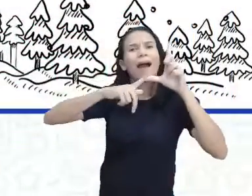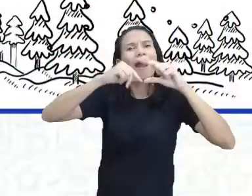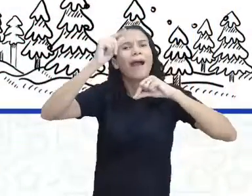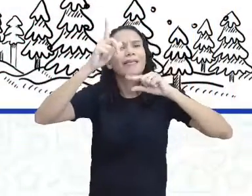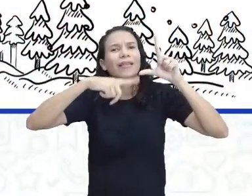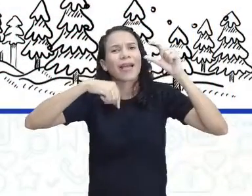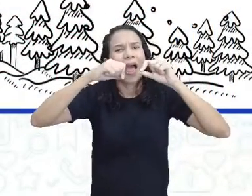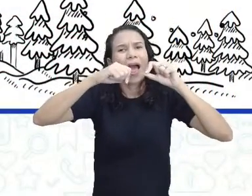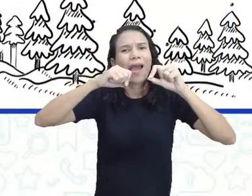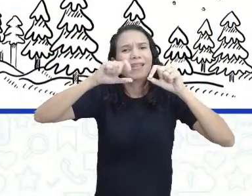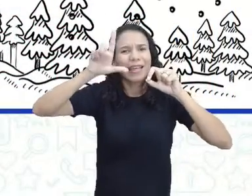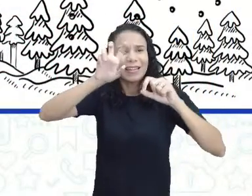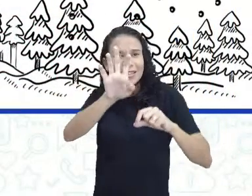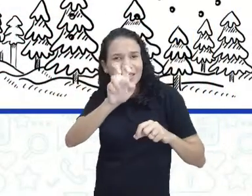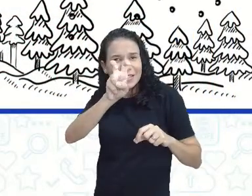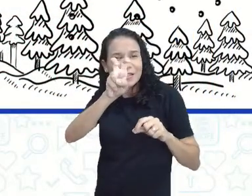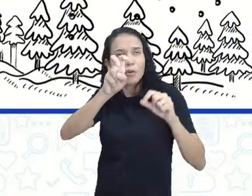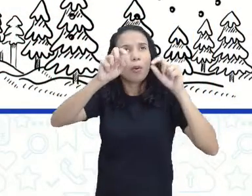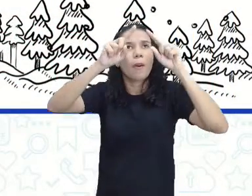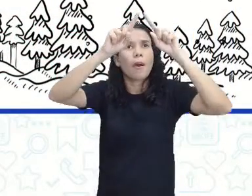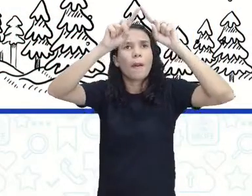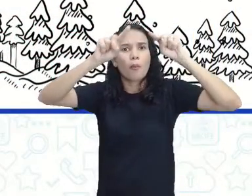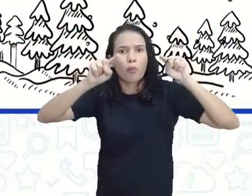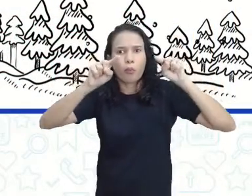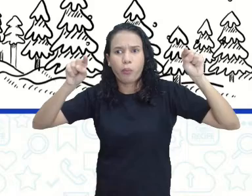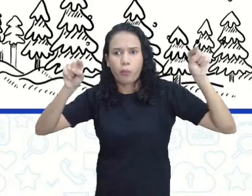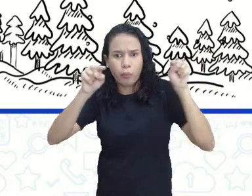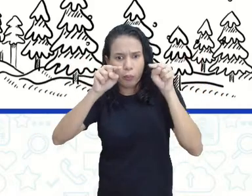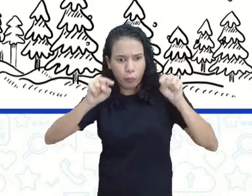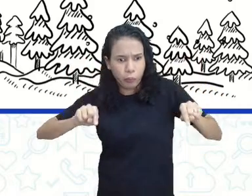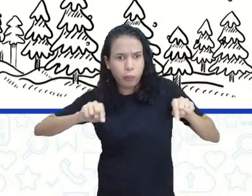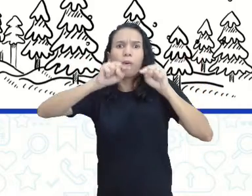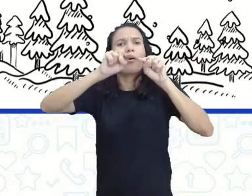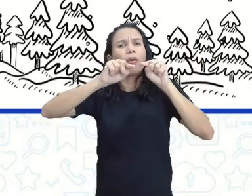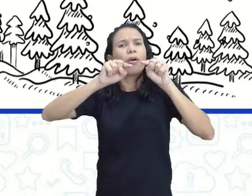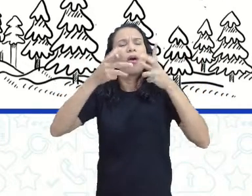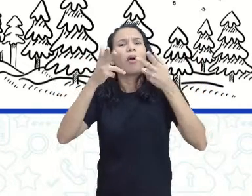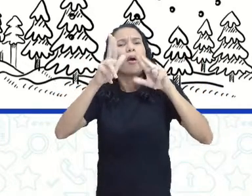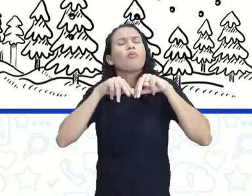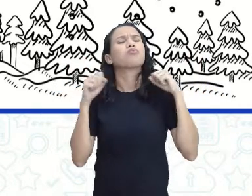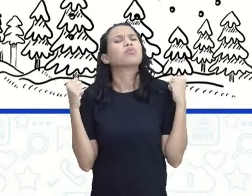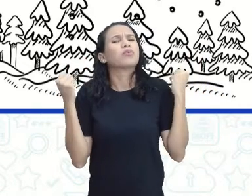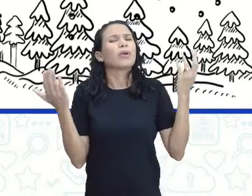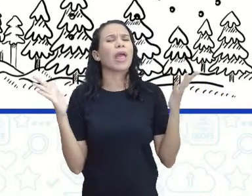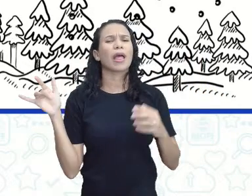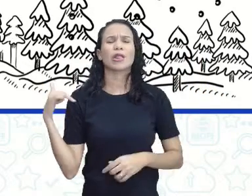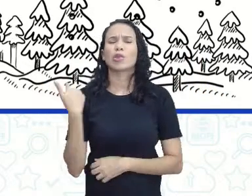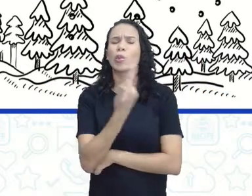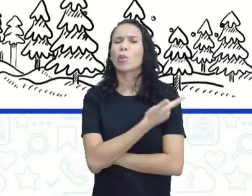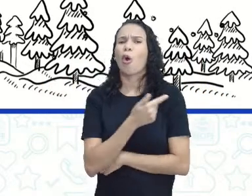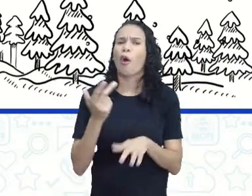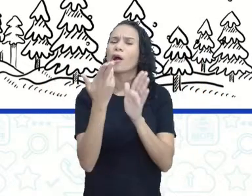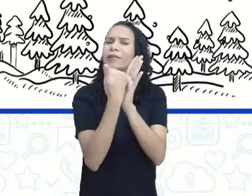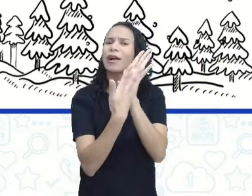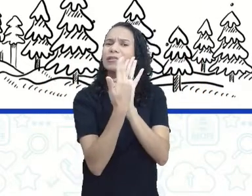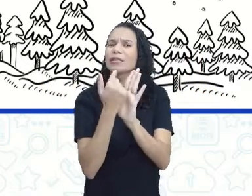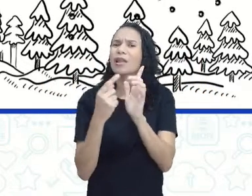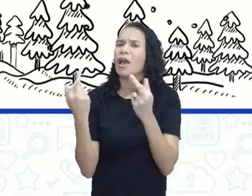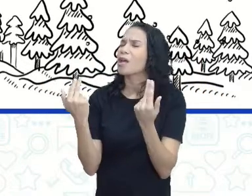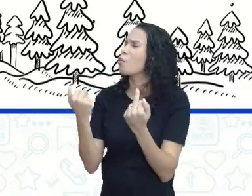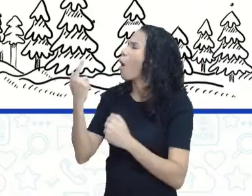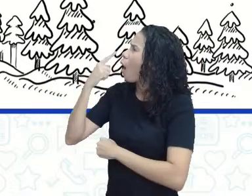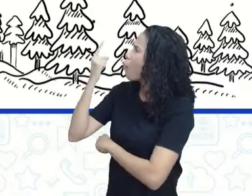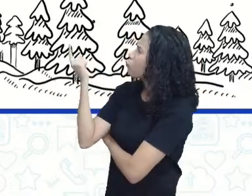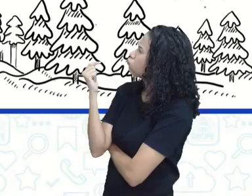Com 5 pontinhas, né? O que será que leva todos nós a desenharmos desde criança uma estrela